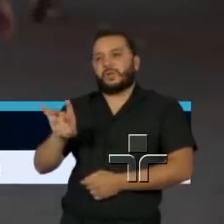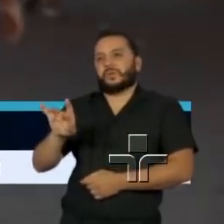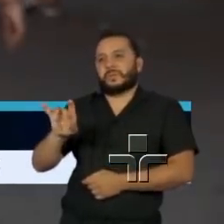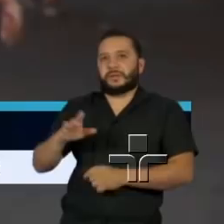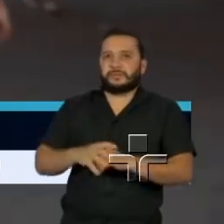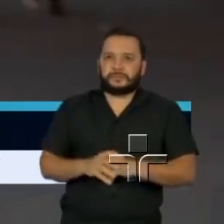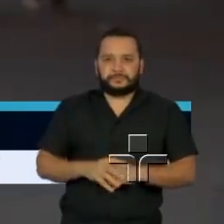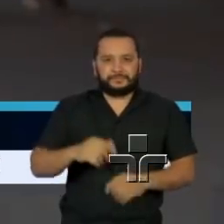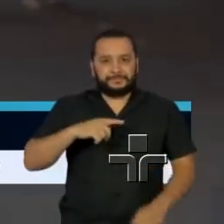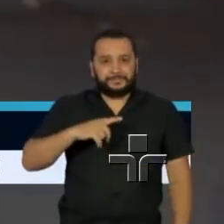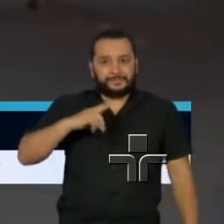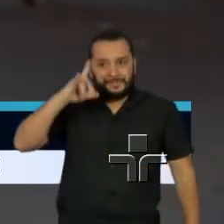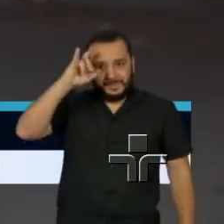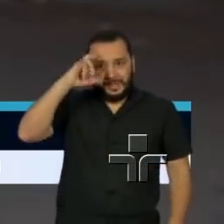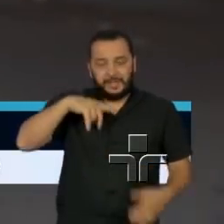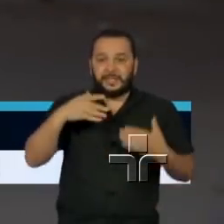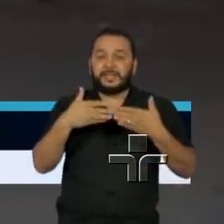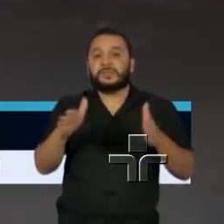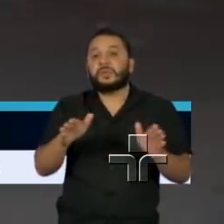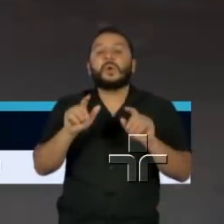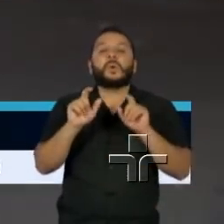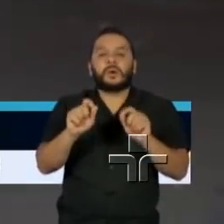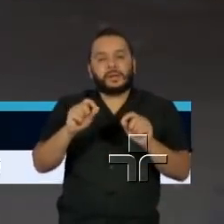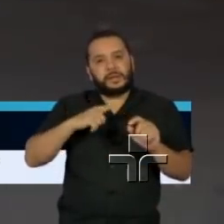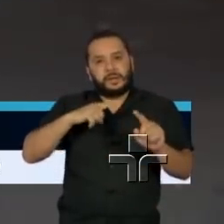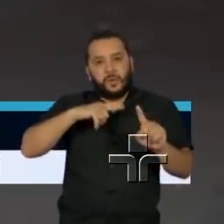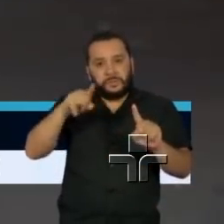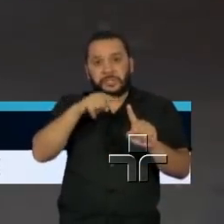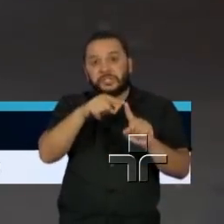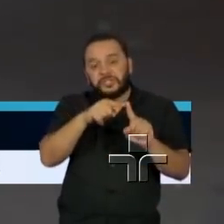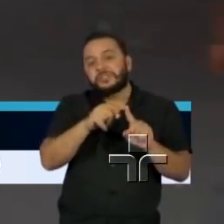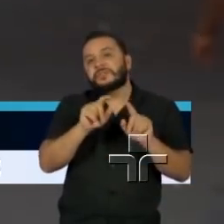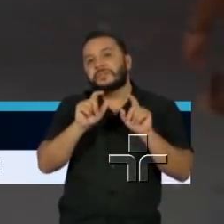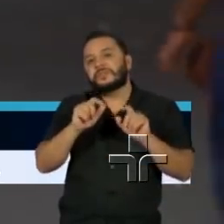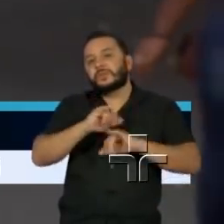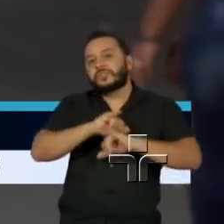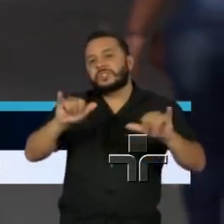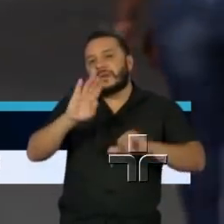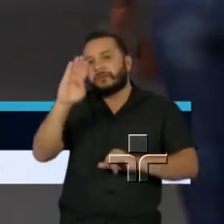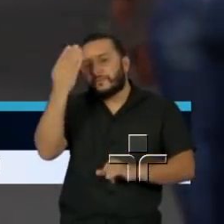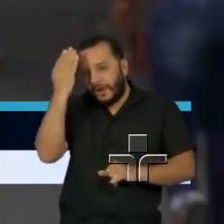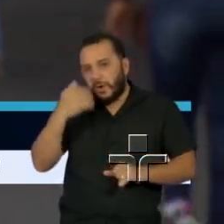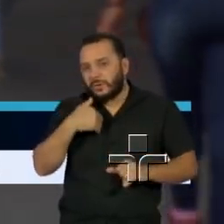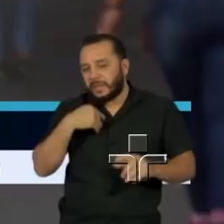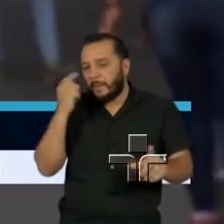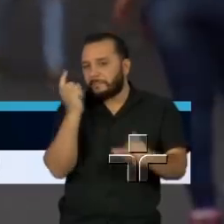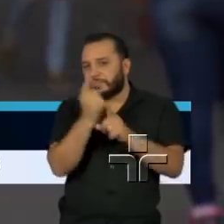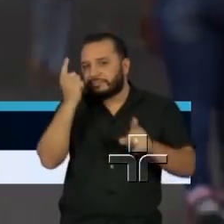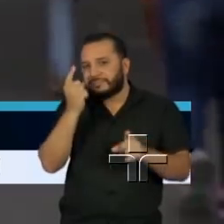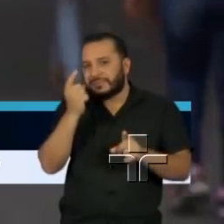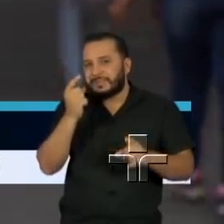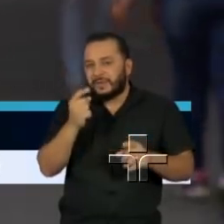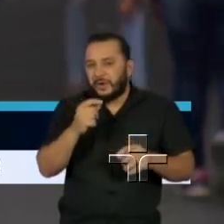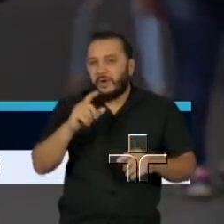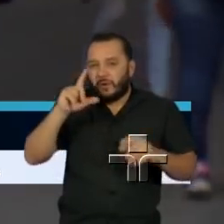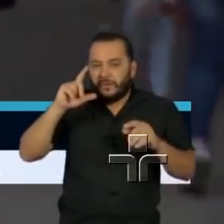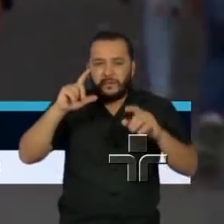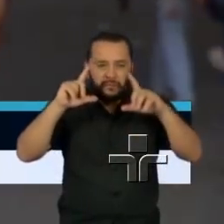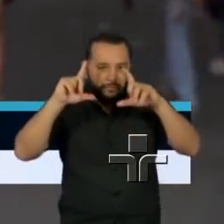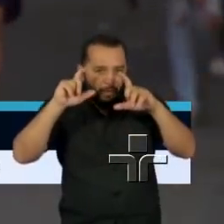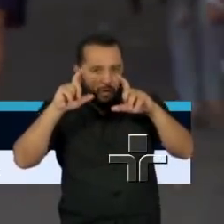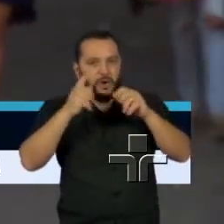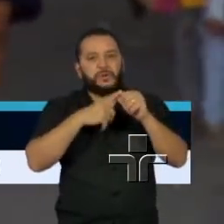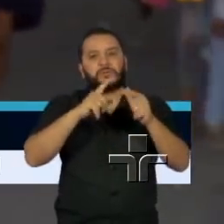O Instagram lançou recentemente uma ferramenta com o objetivo de filtrar as fake news. A identificação dessas fotos e vídeos é